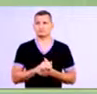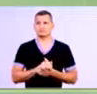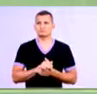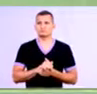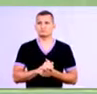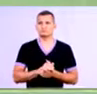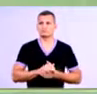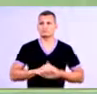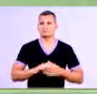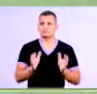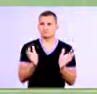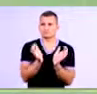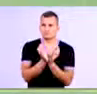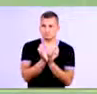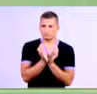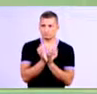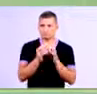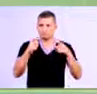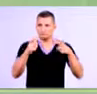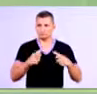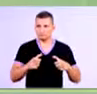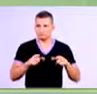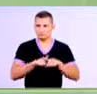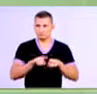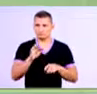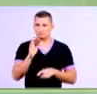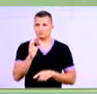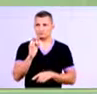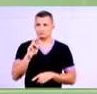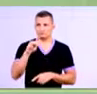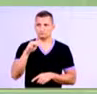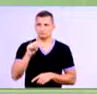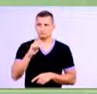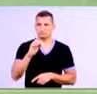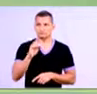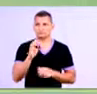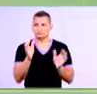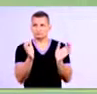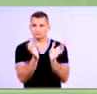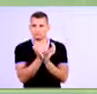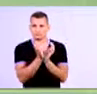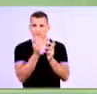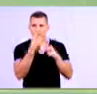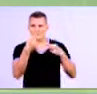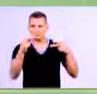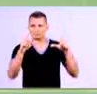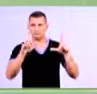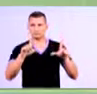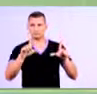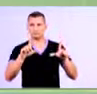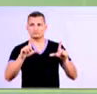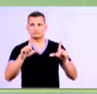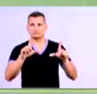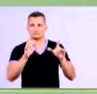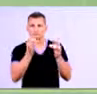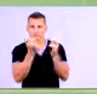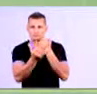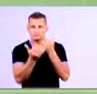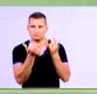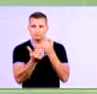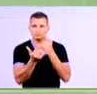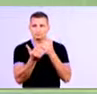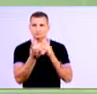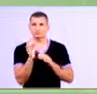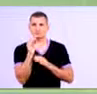Agrupamento por localização e por formato. Agrupar itens na tela, agrupar itens semelhantes.